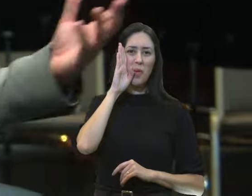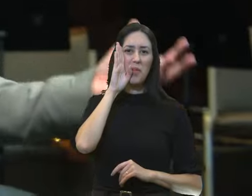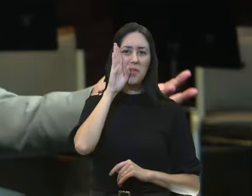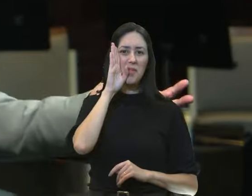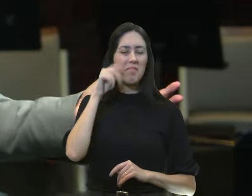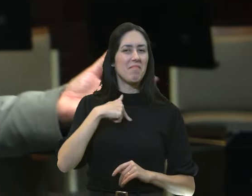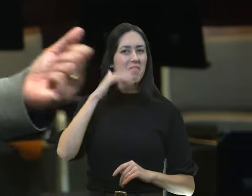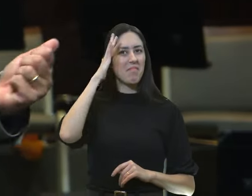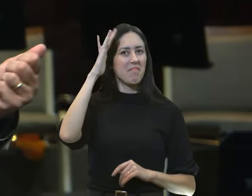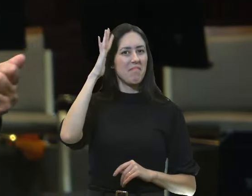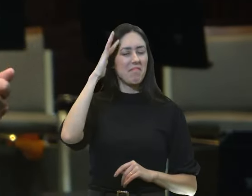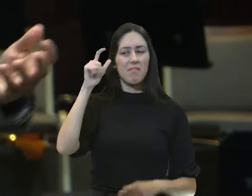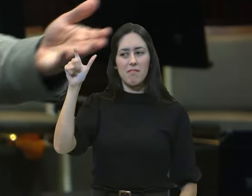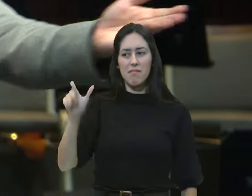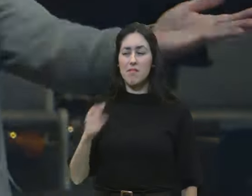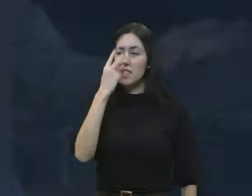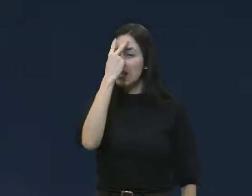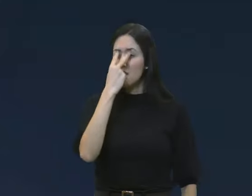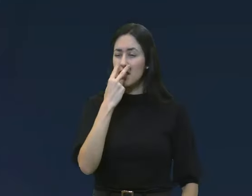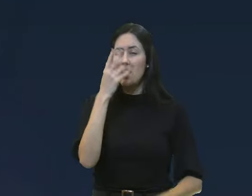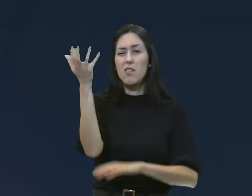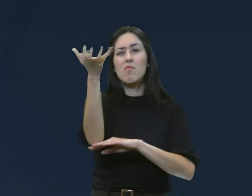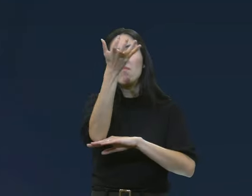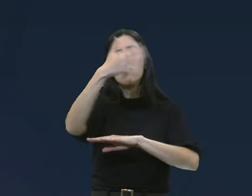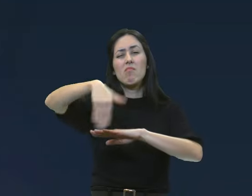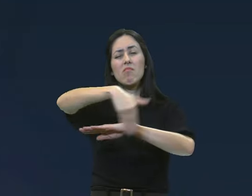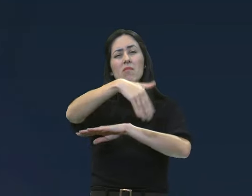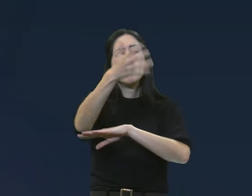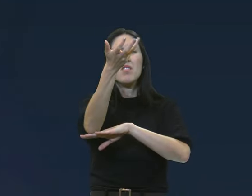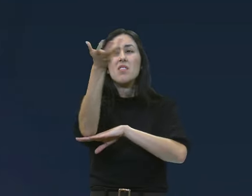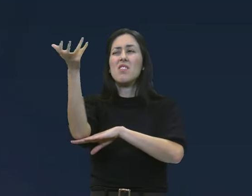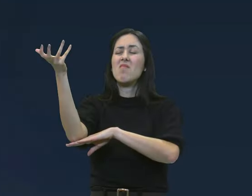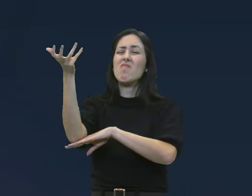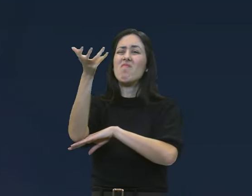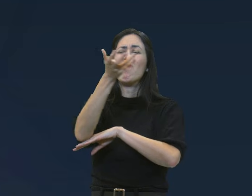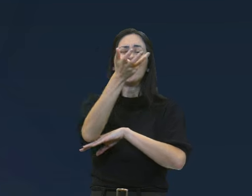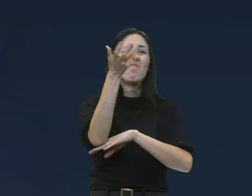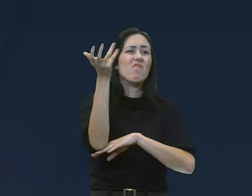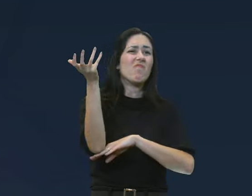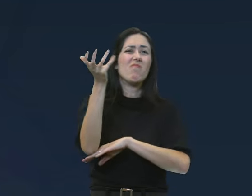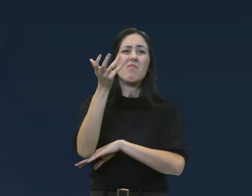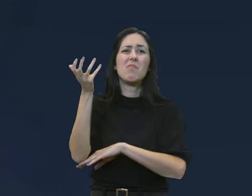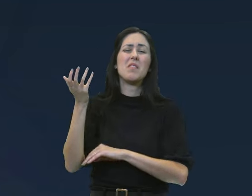um cego, alguém que está mendigando para tentar encontrar algum tipo de